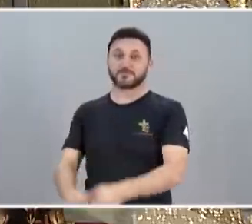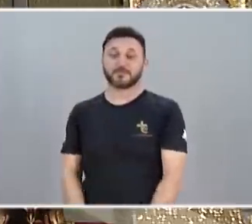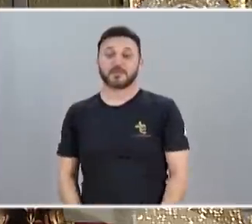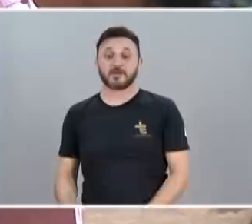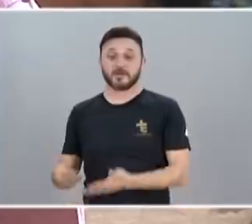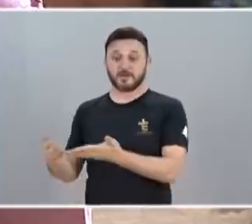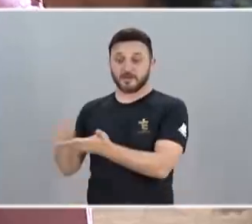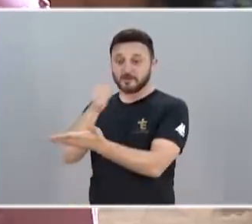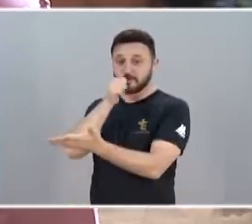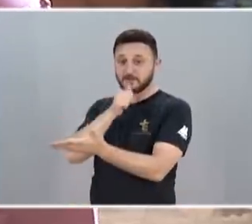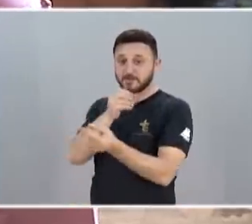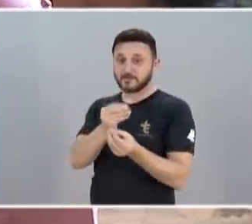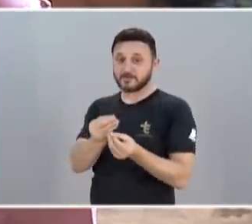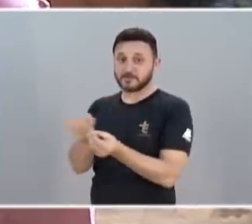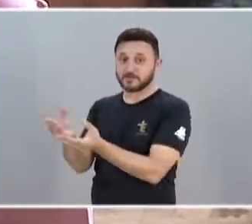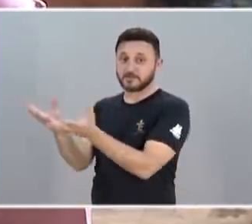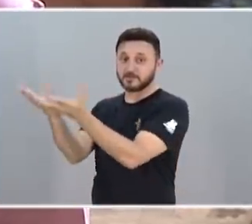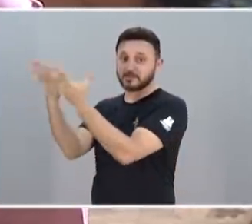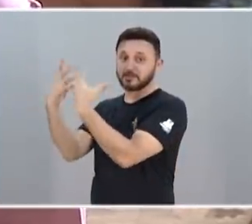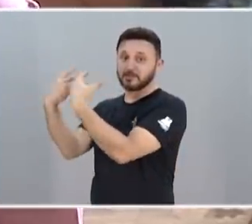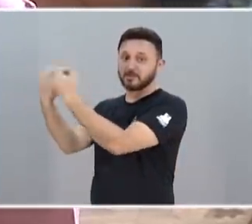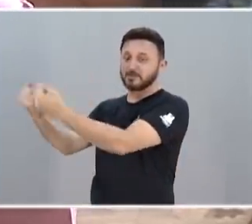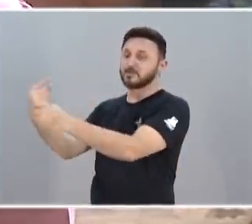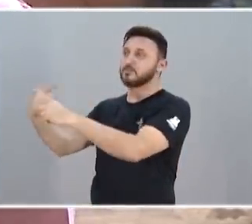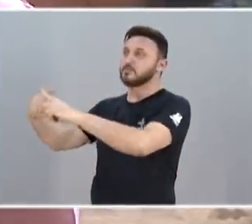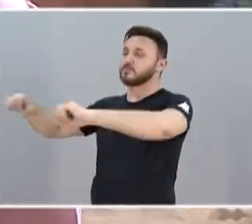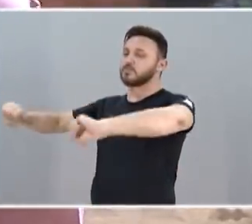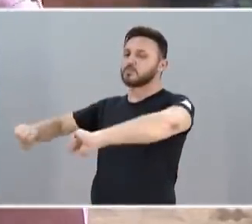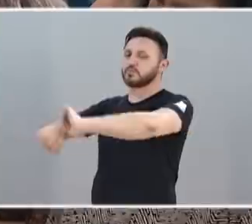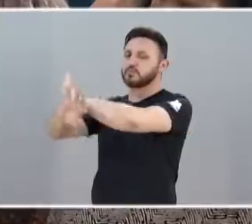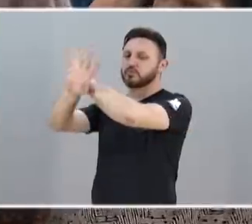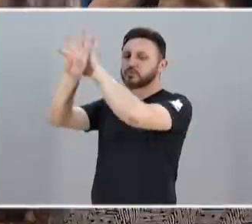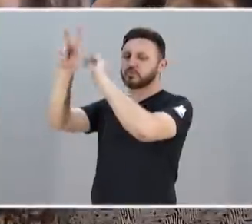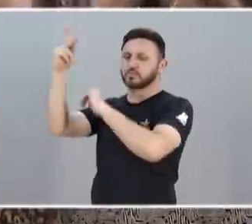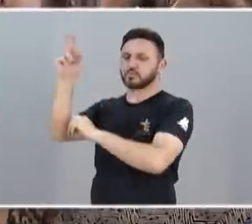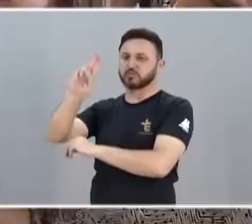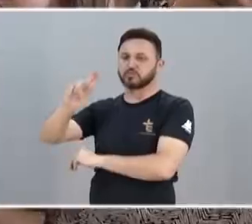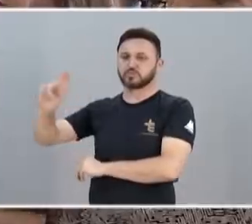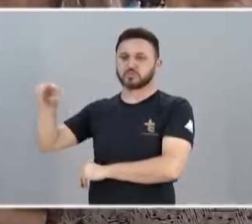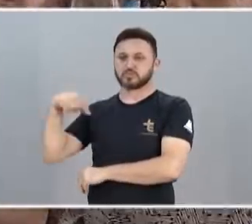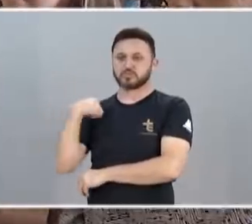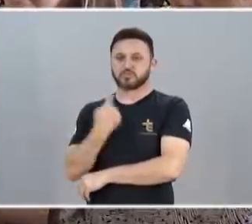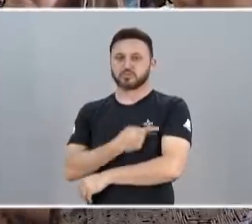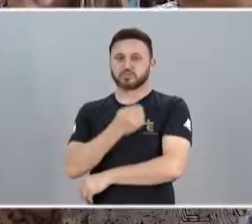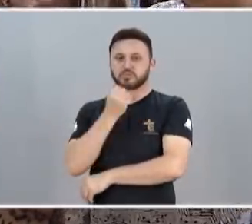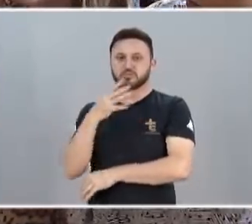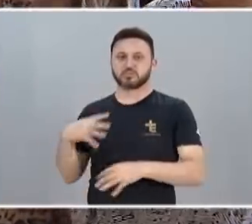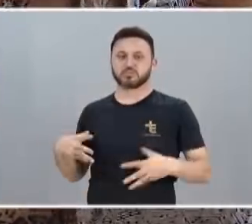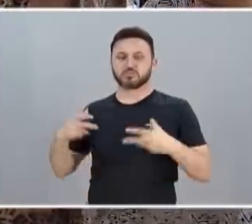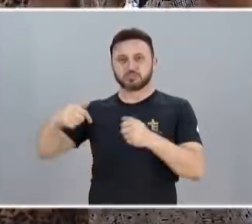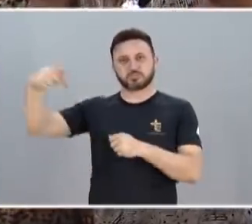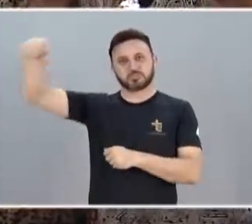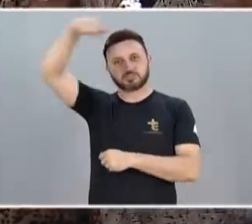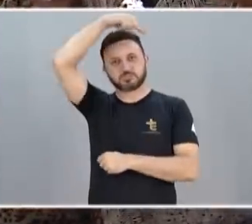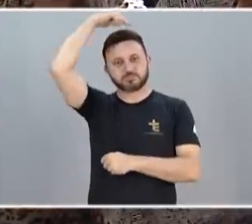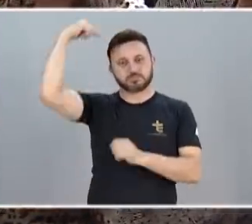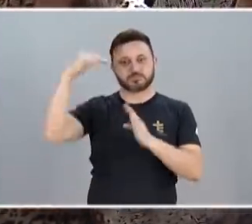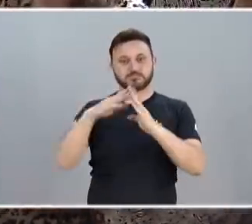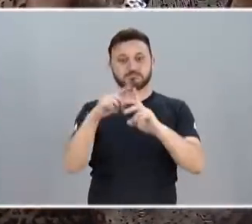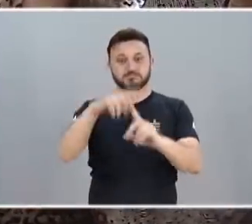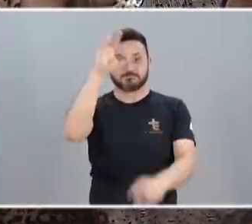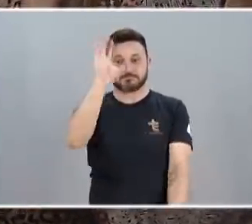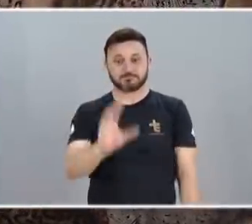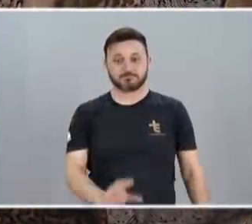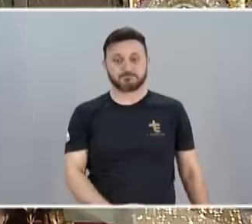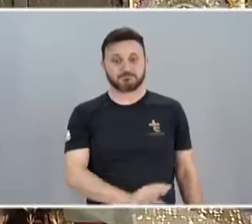Todo-Poderoso. Receba o Senhor por tuas mãos este sacrifício, para a glória do seu nome, para o nosso bem e de